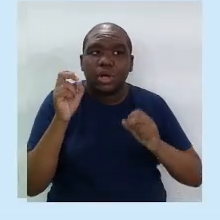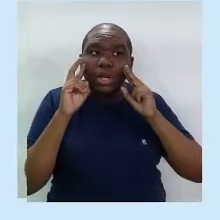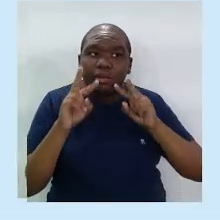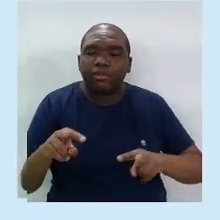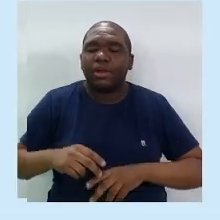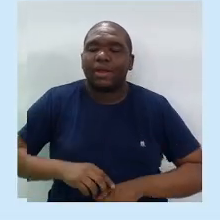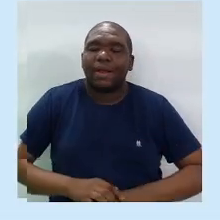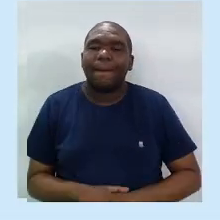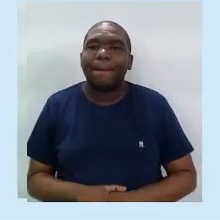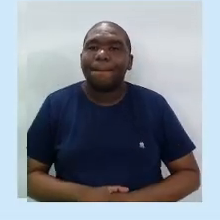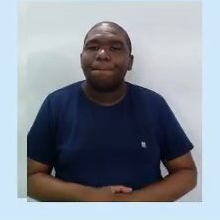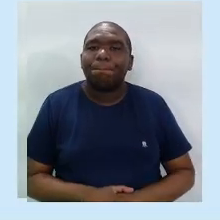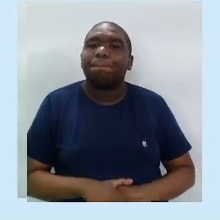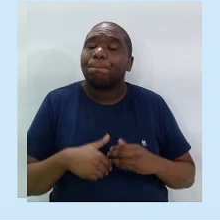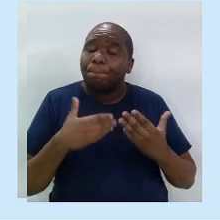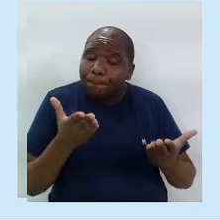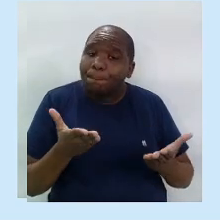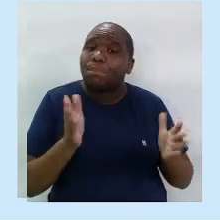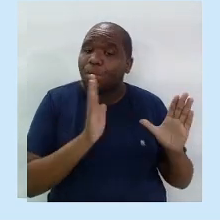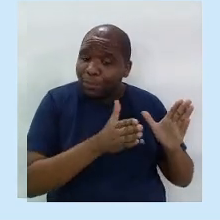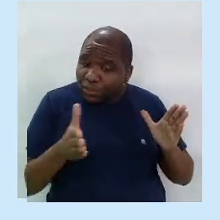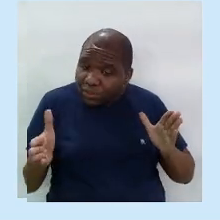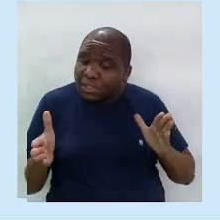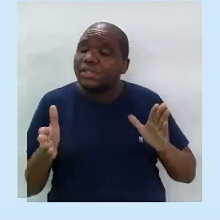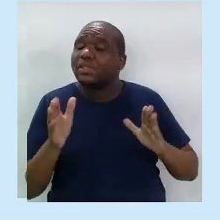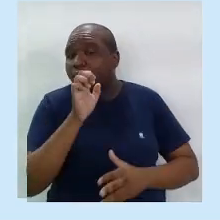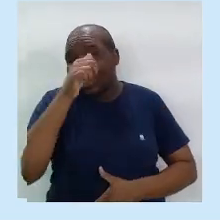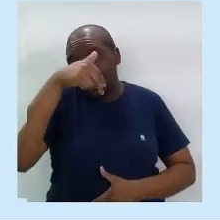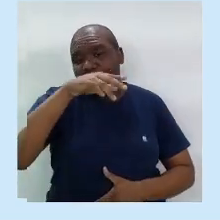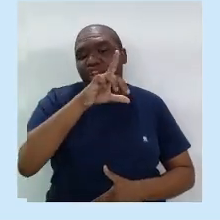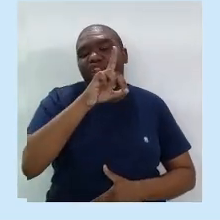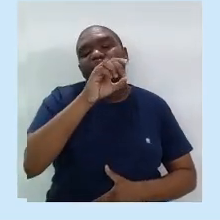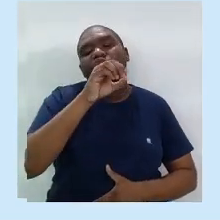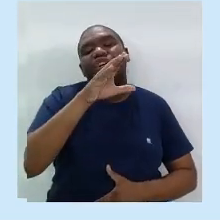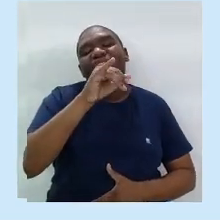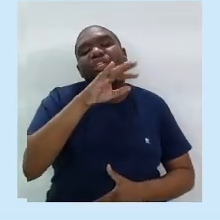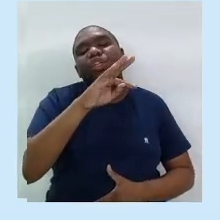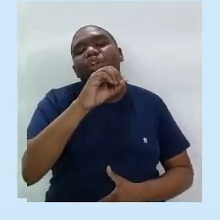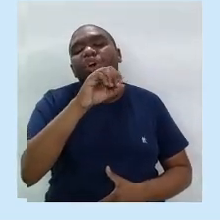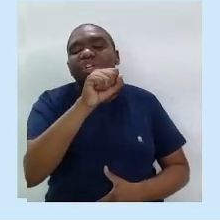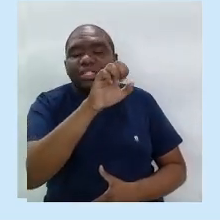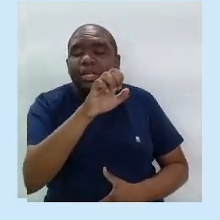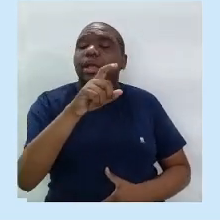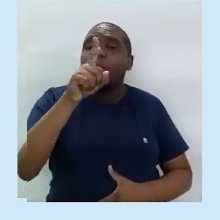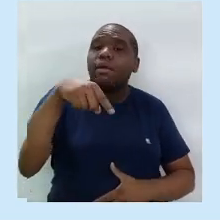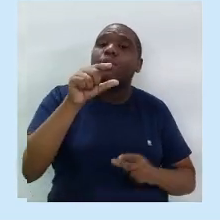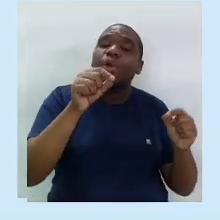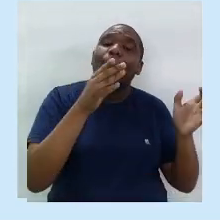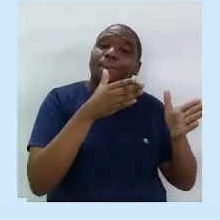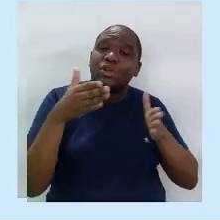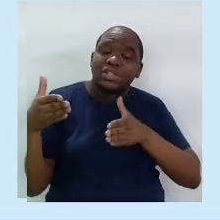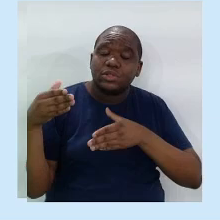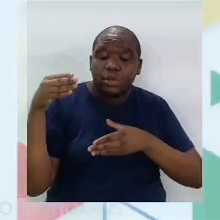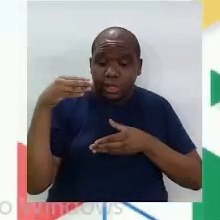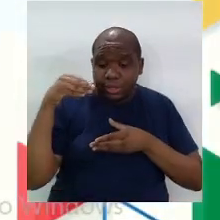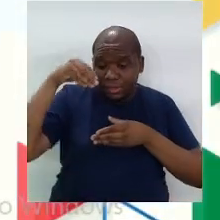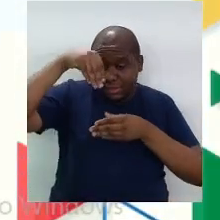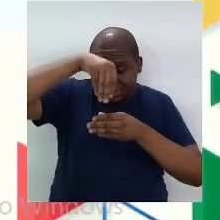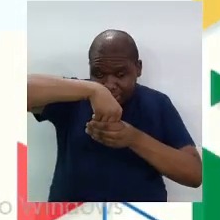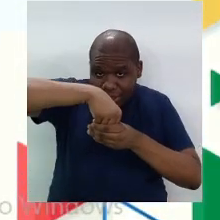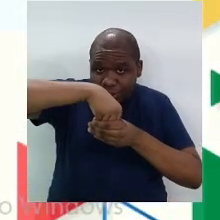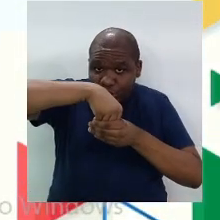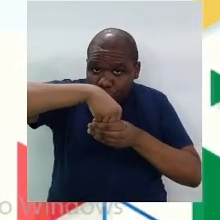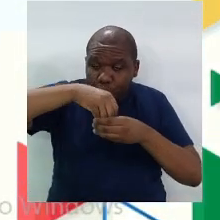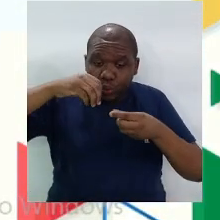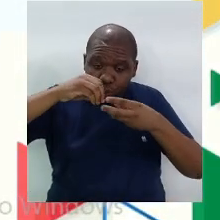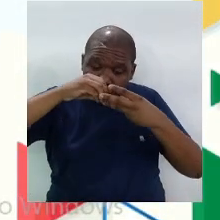né? Esse processo aí, toda vez quando se fala de endocitose, o que é endocitose? Endocitose é quando a célula